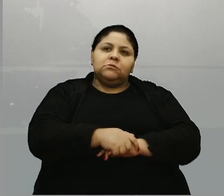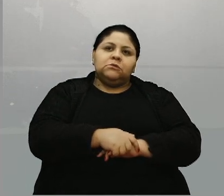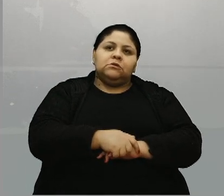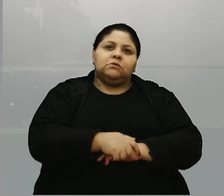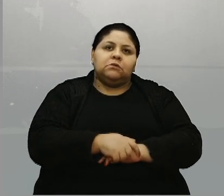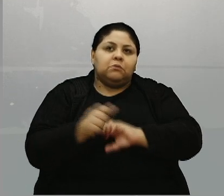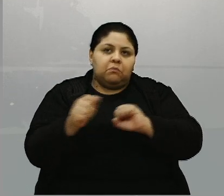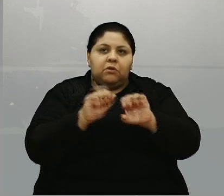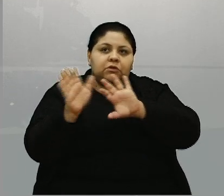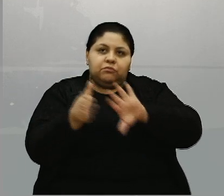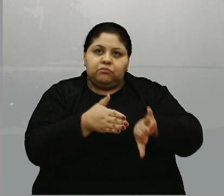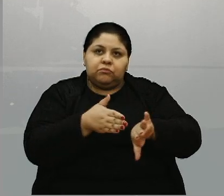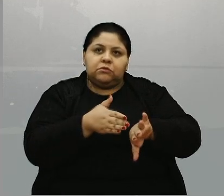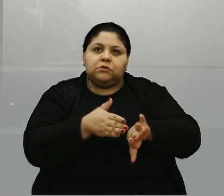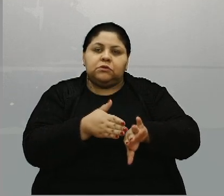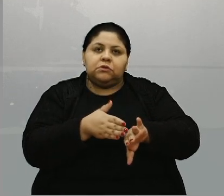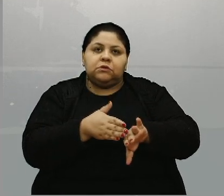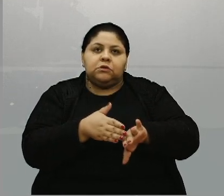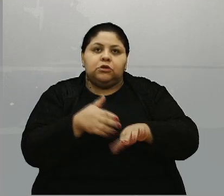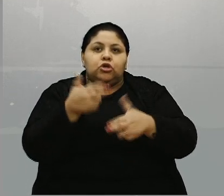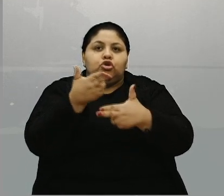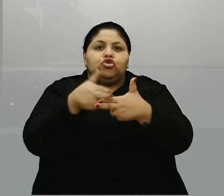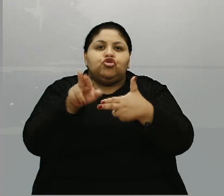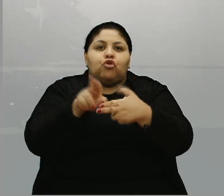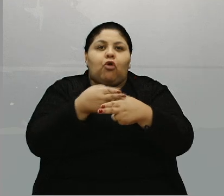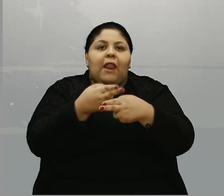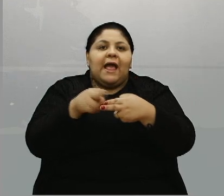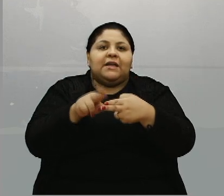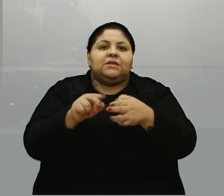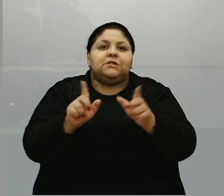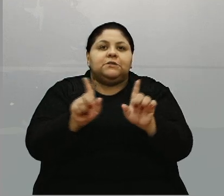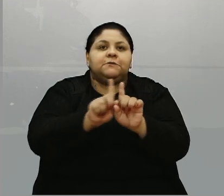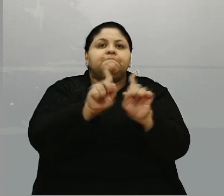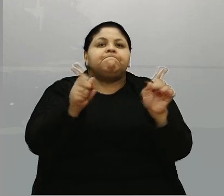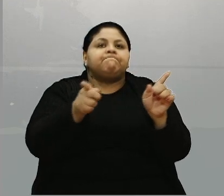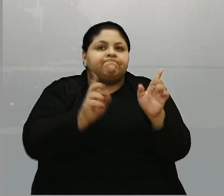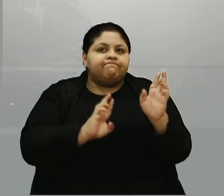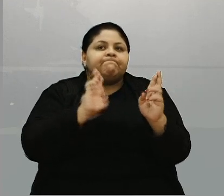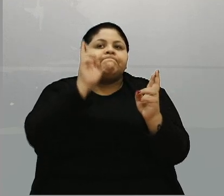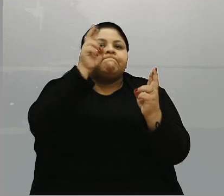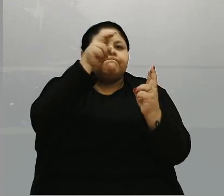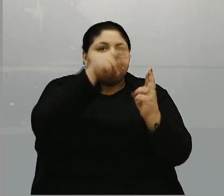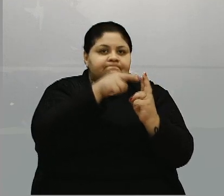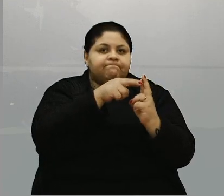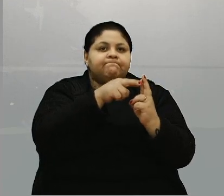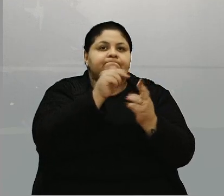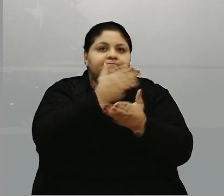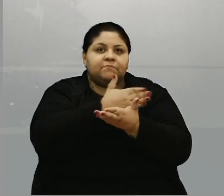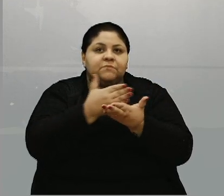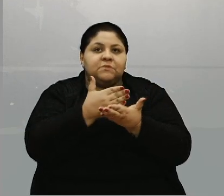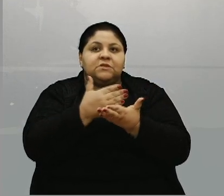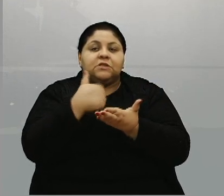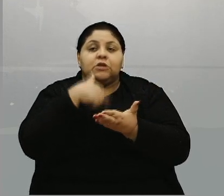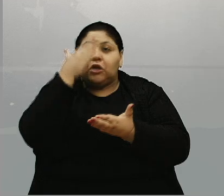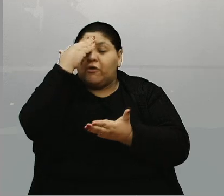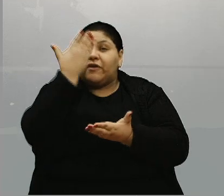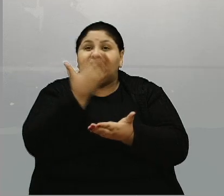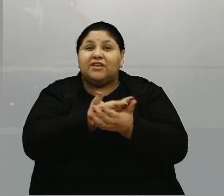Pode pular. Chocolate de Gramado. É uma referência. E é nisso que eu acredito, no